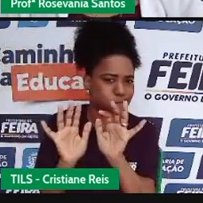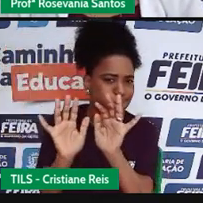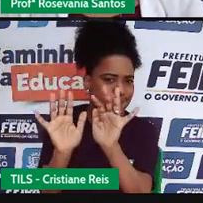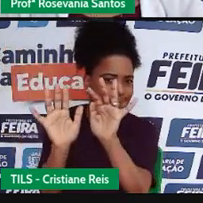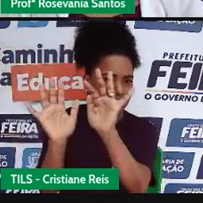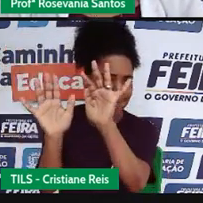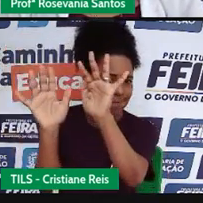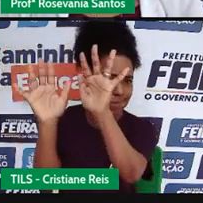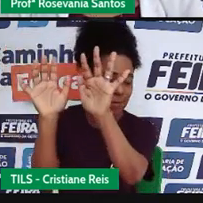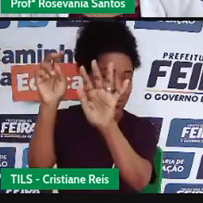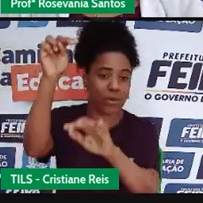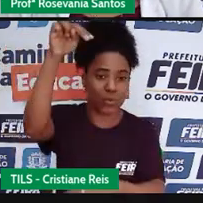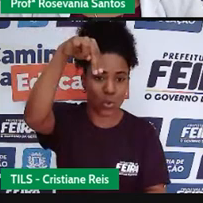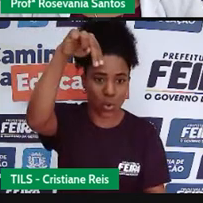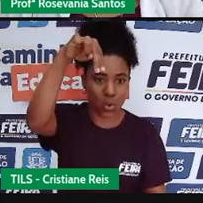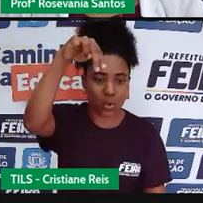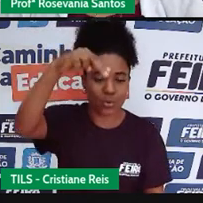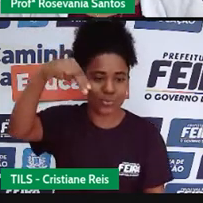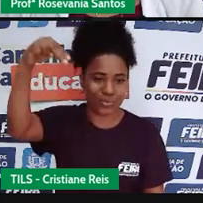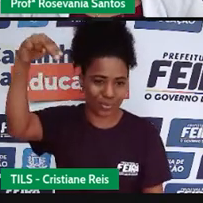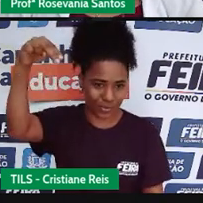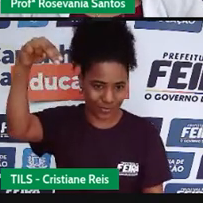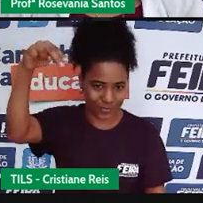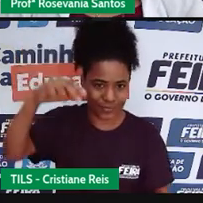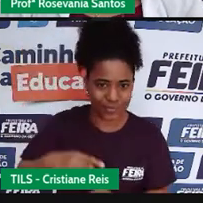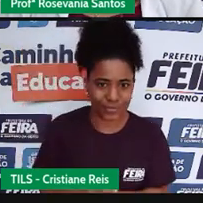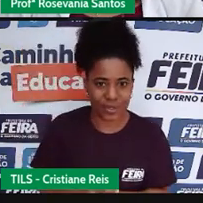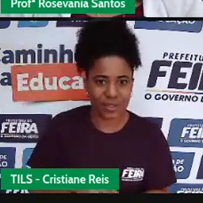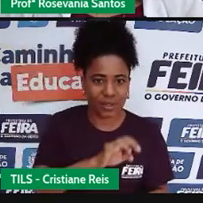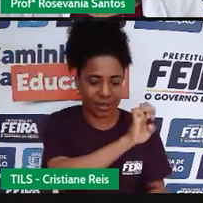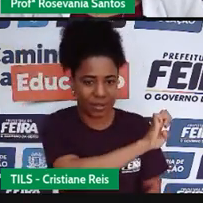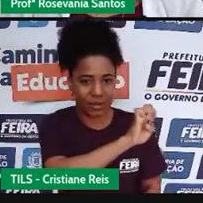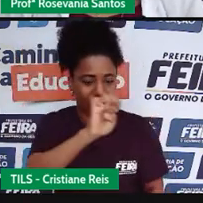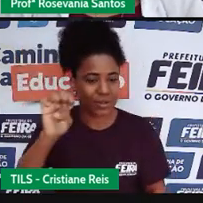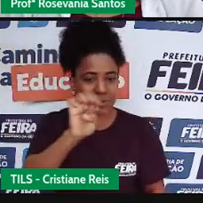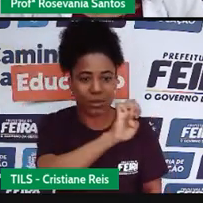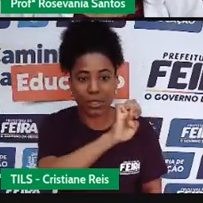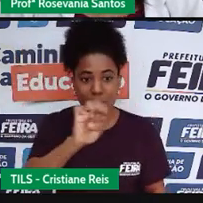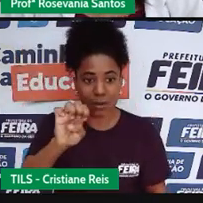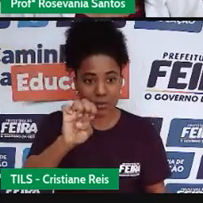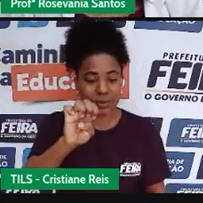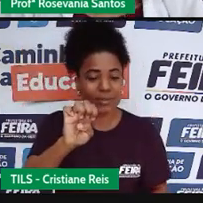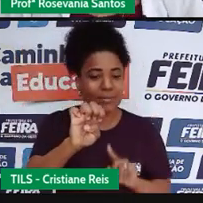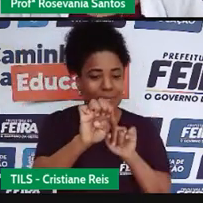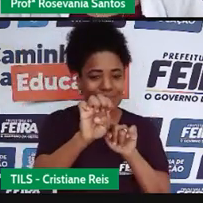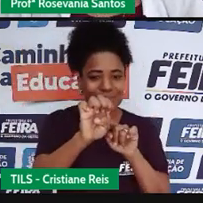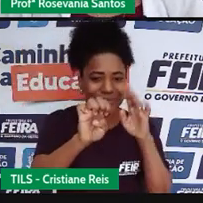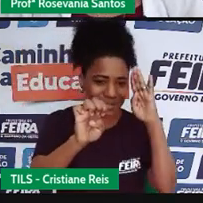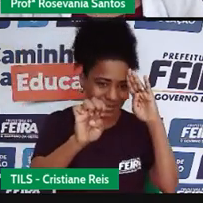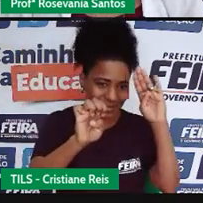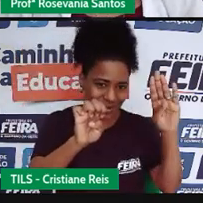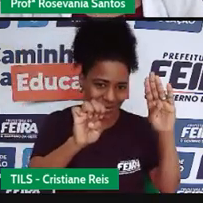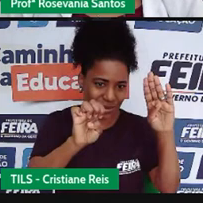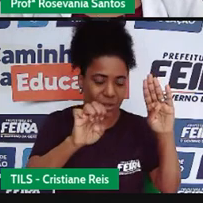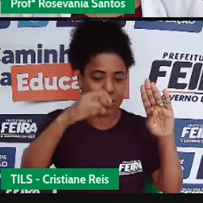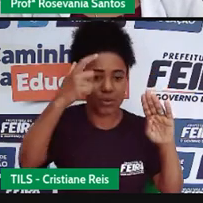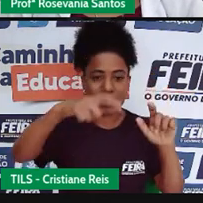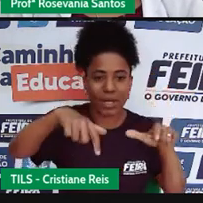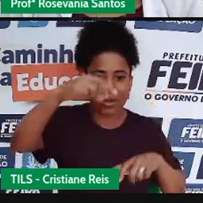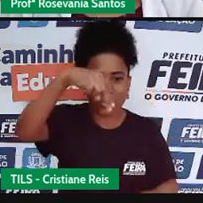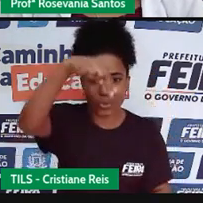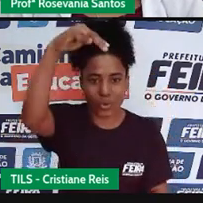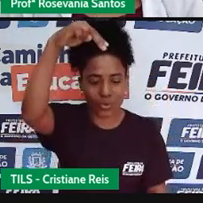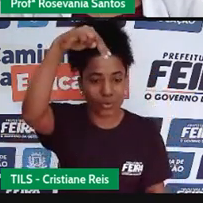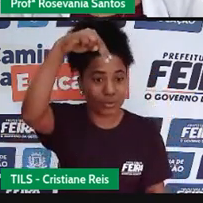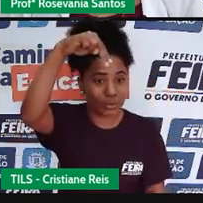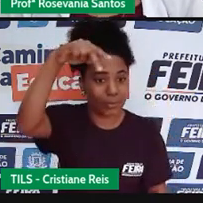A equatorial, se ele está no centro do continente, que no caso também é o centro, né, da região norte daqui do